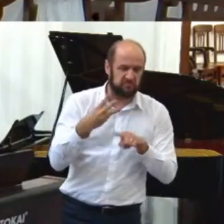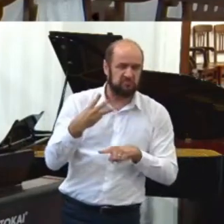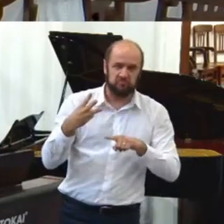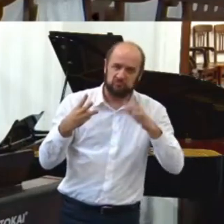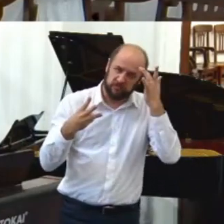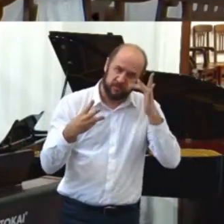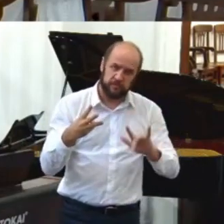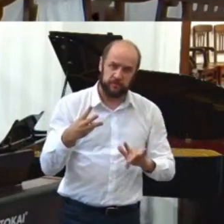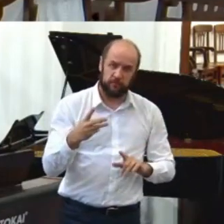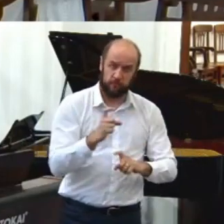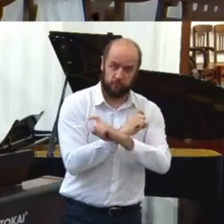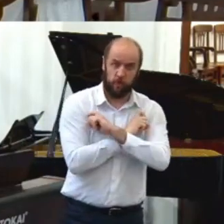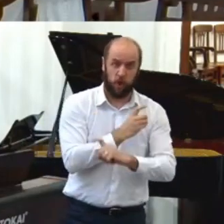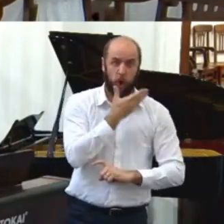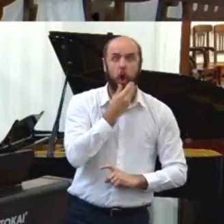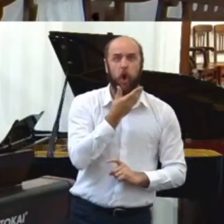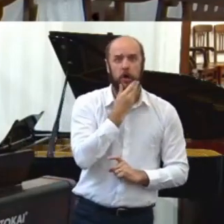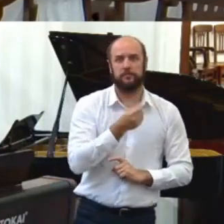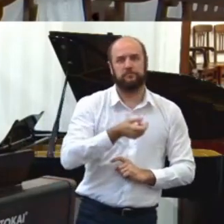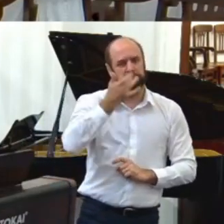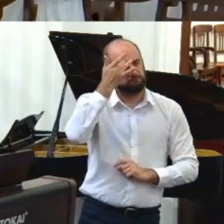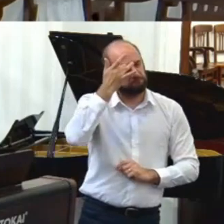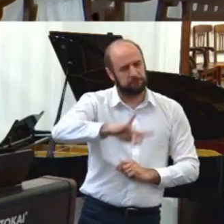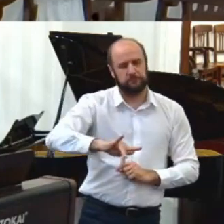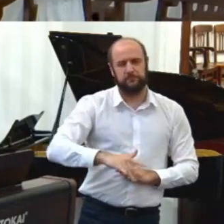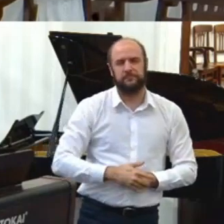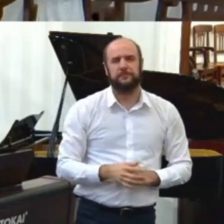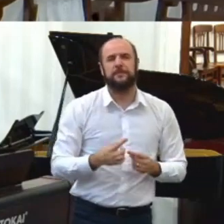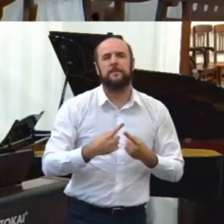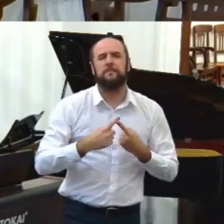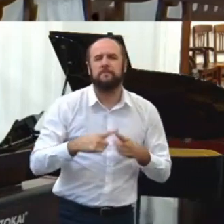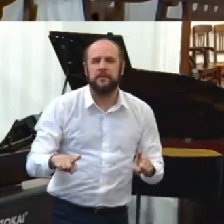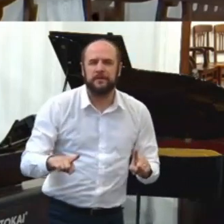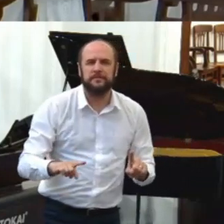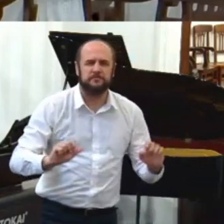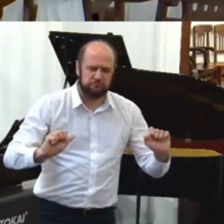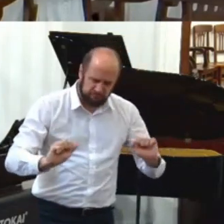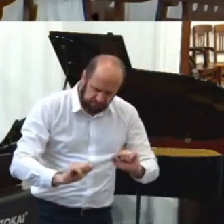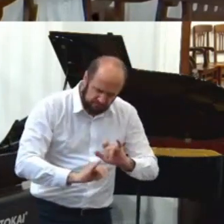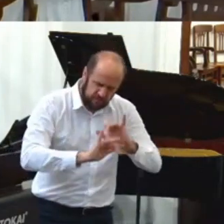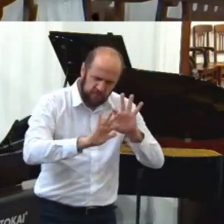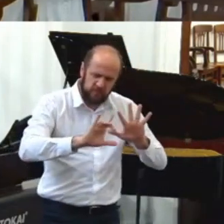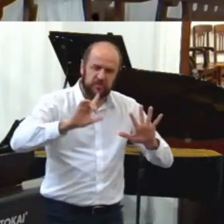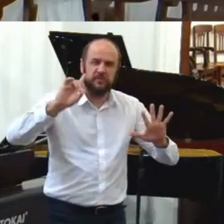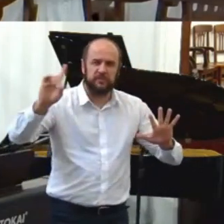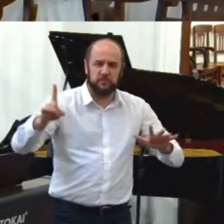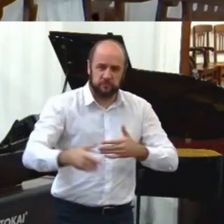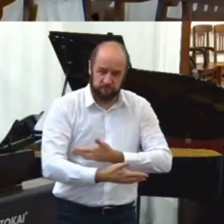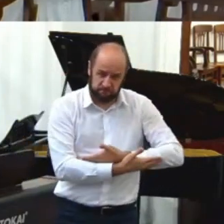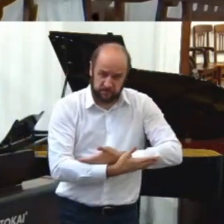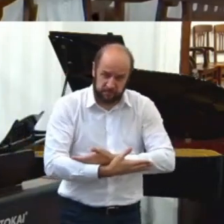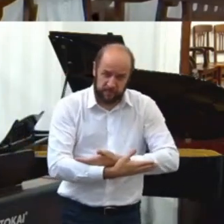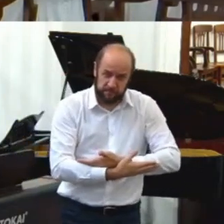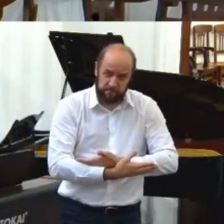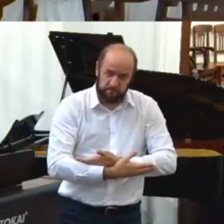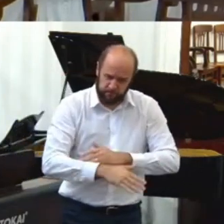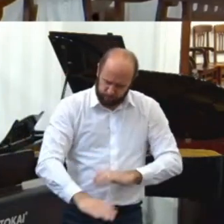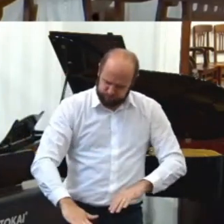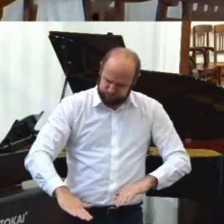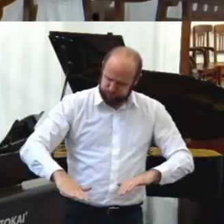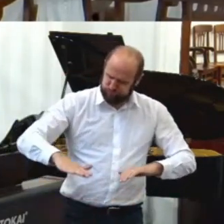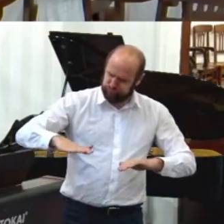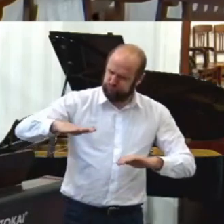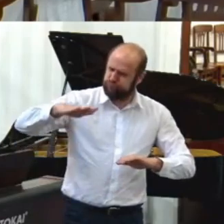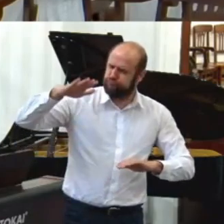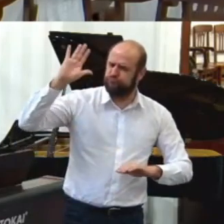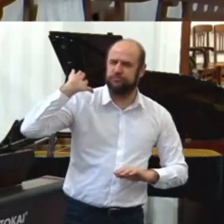próprio Faraó não sabia, mas este menino, para a glória de Deus, seria criado. Este menino viveria